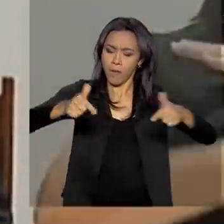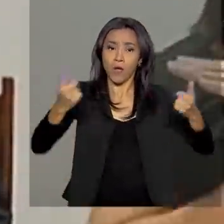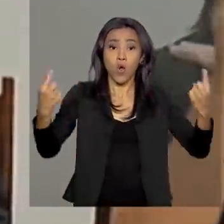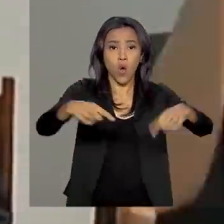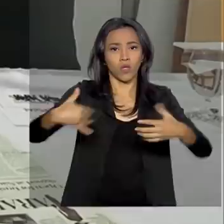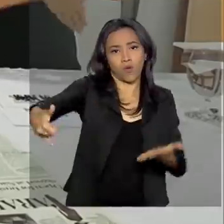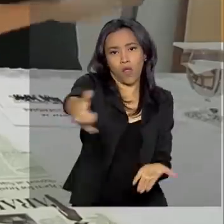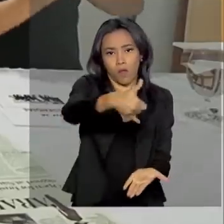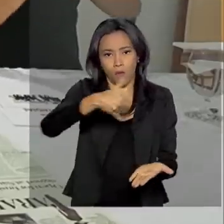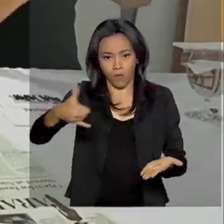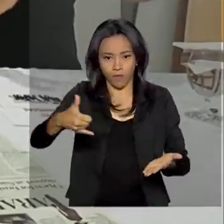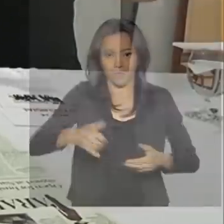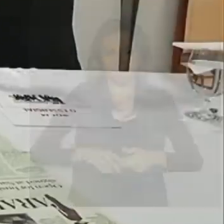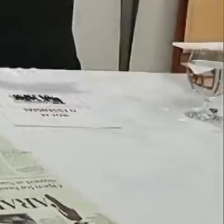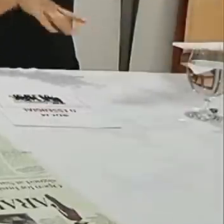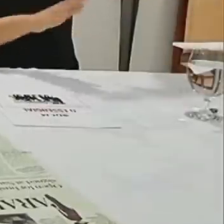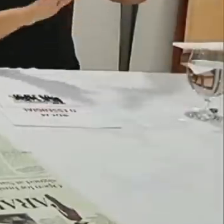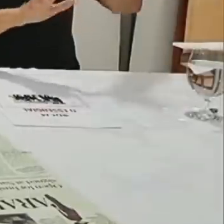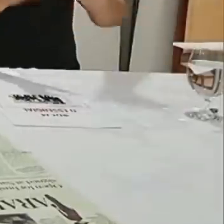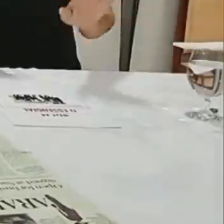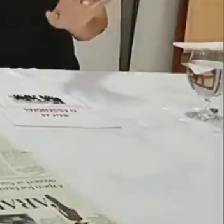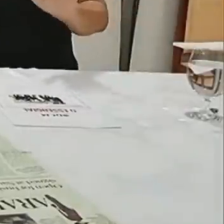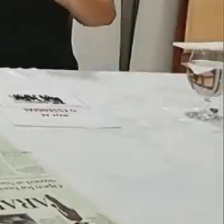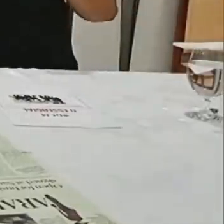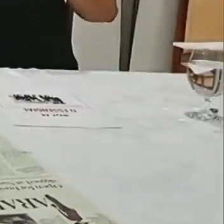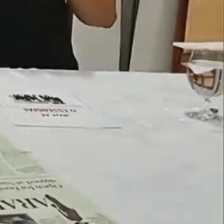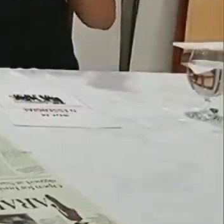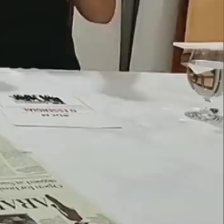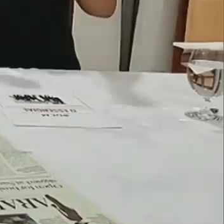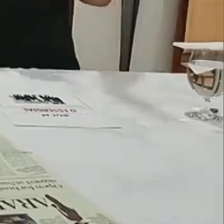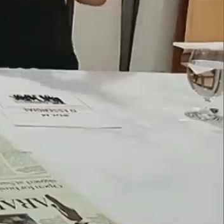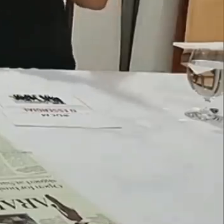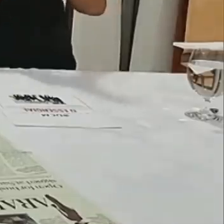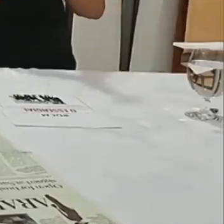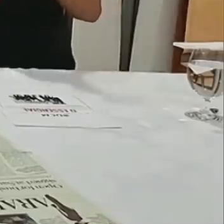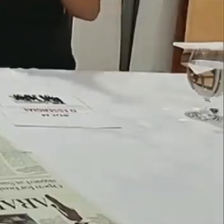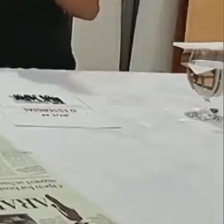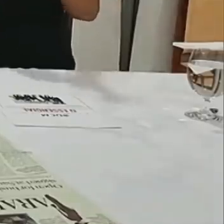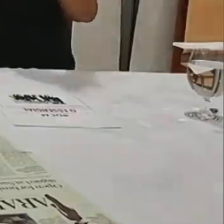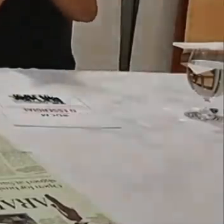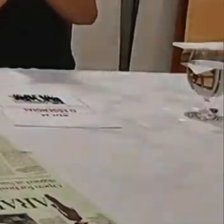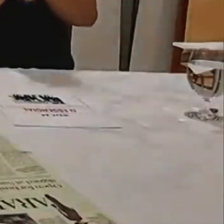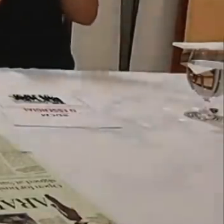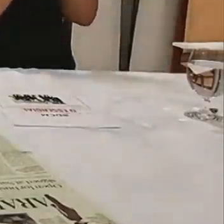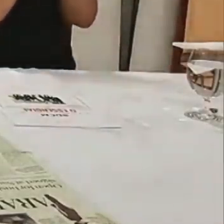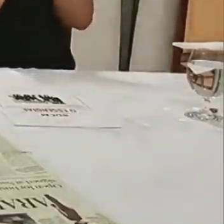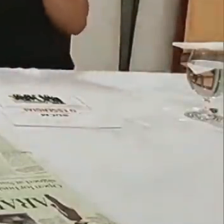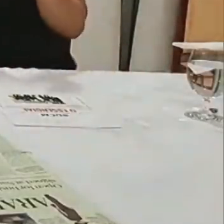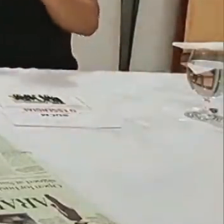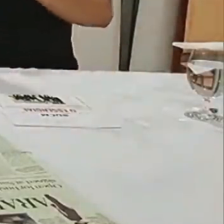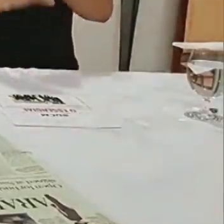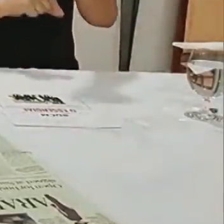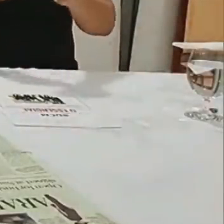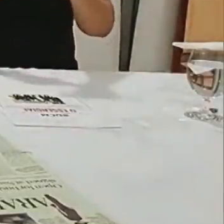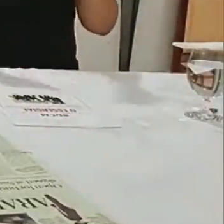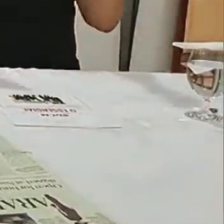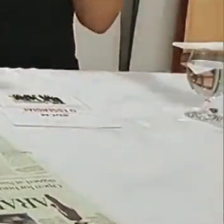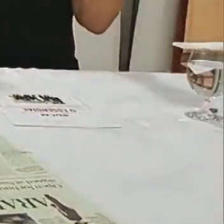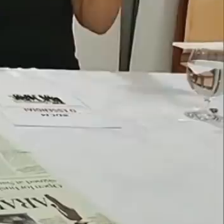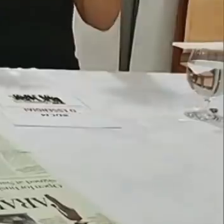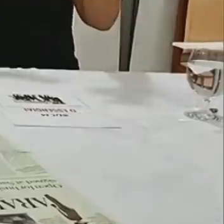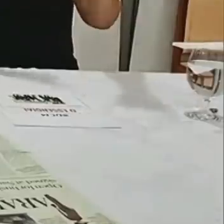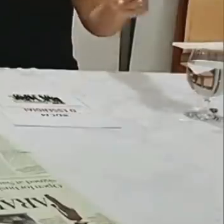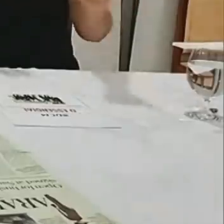ao óleo estão fazendo o possível as investigações prossegue é bastante completa a gente espera que cheguemos ao ponto